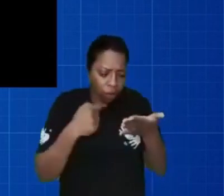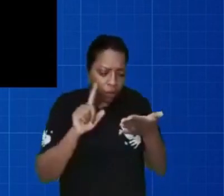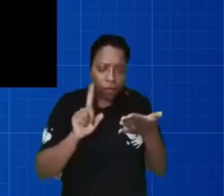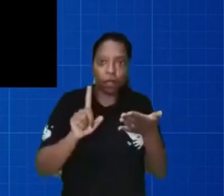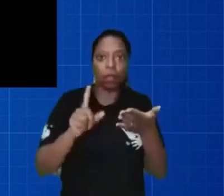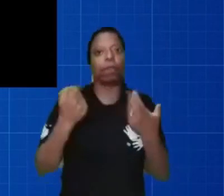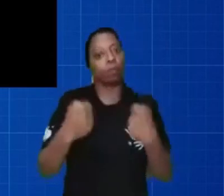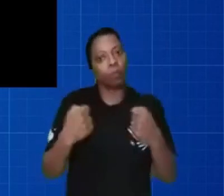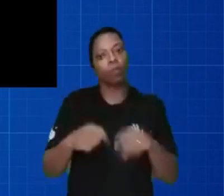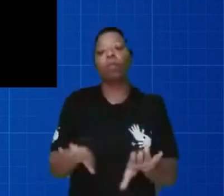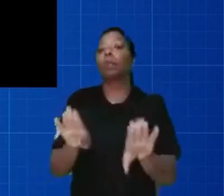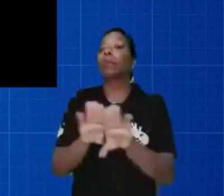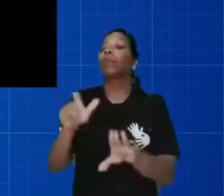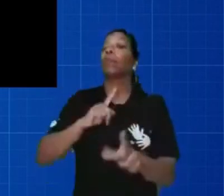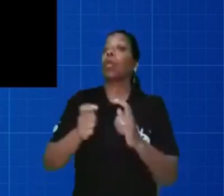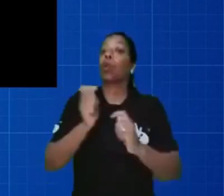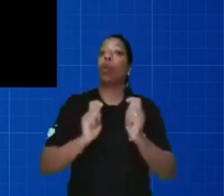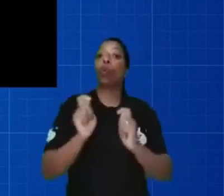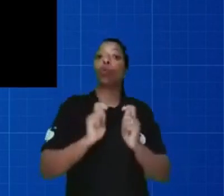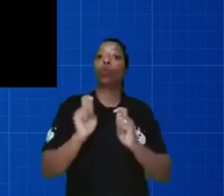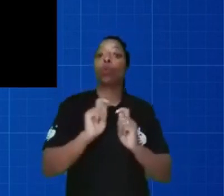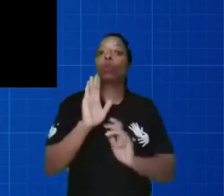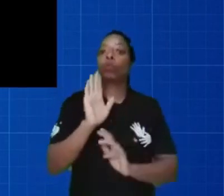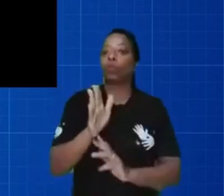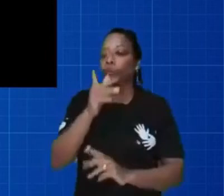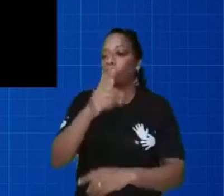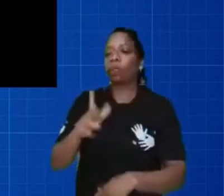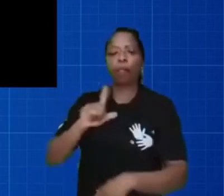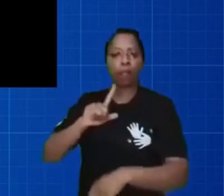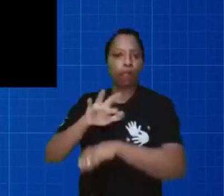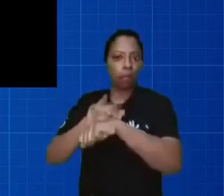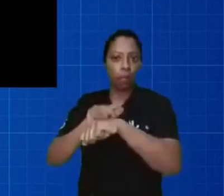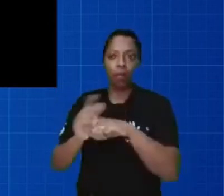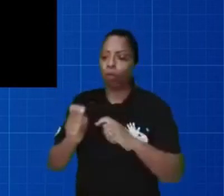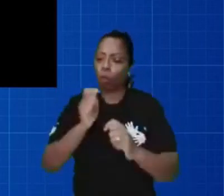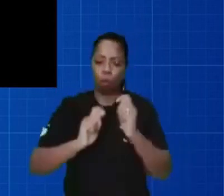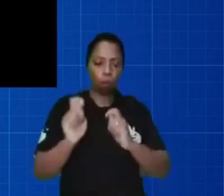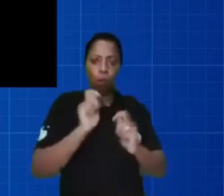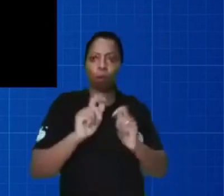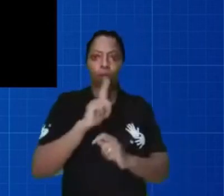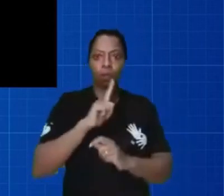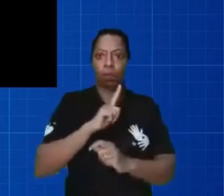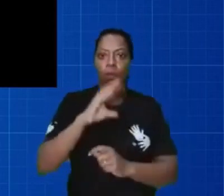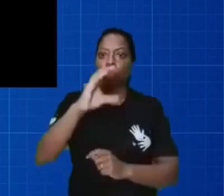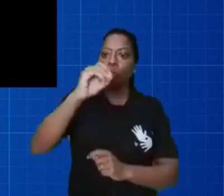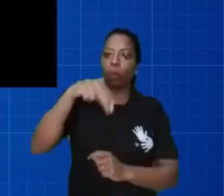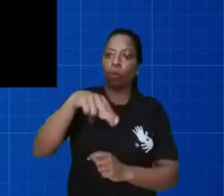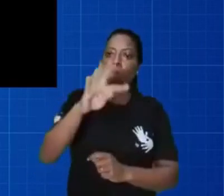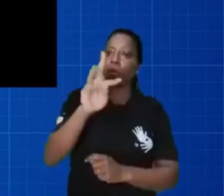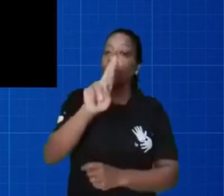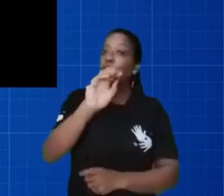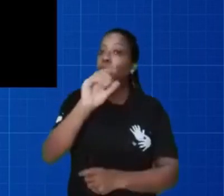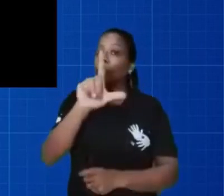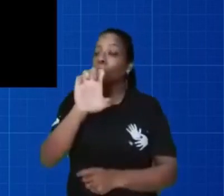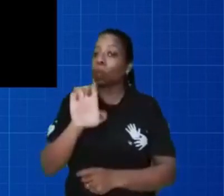assim, difteria, tétano por bactéria, muito difícil deixarem de existir, né? Porque elas estão ali na terra, na poeira, então